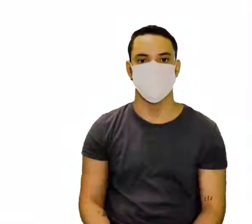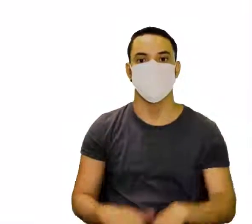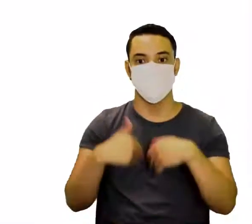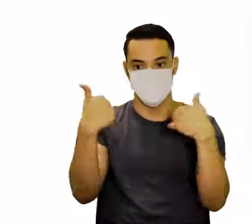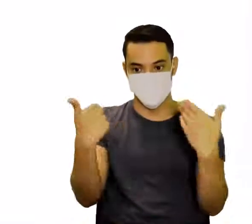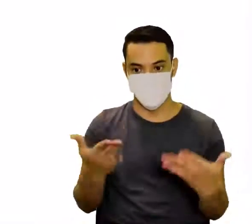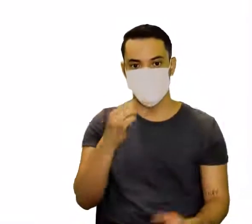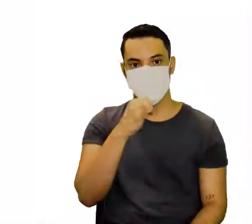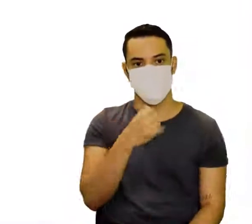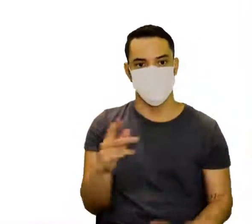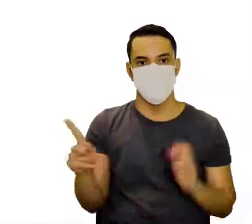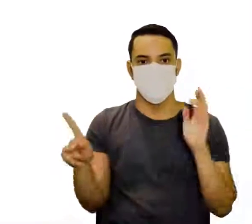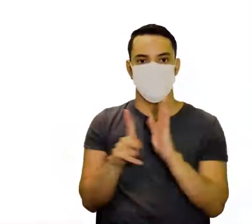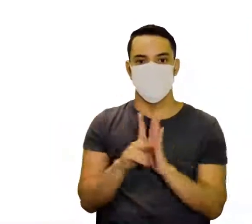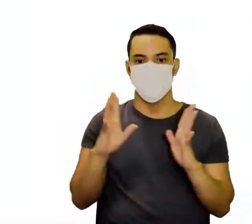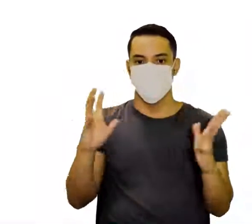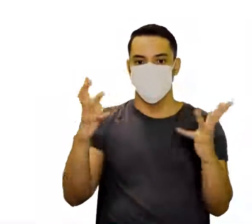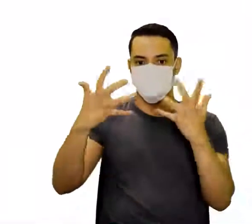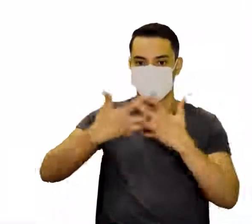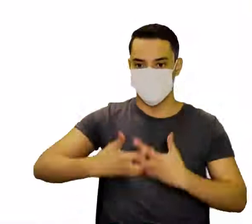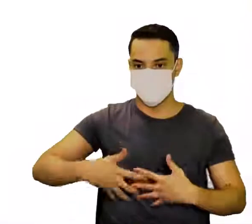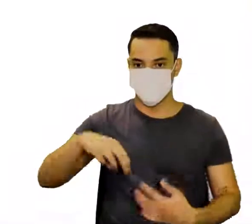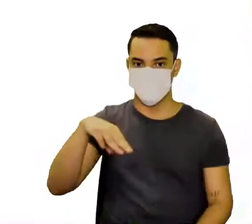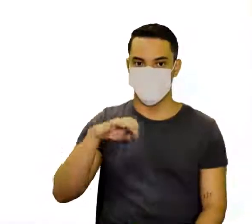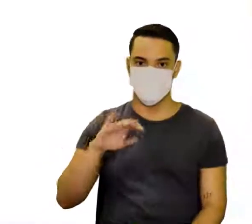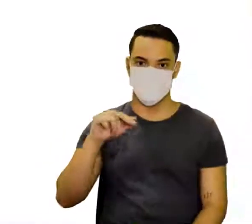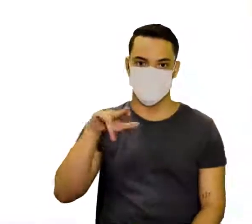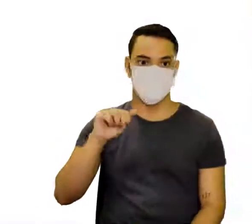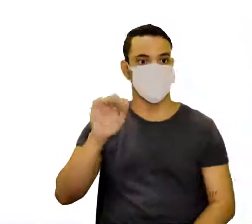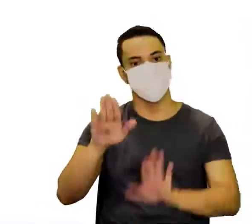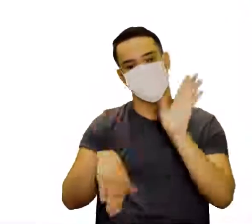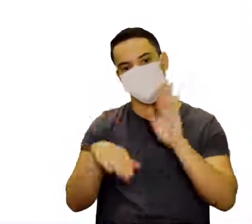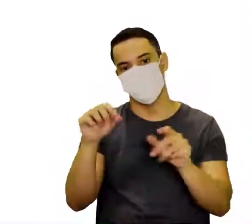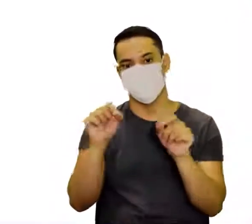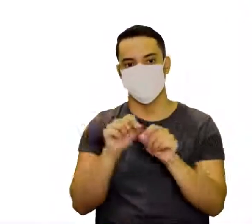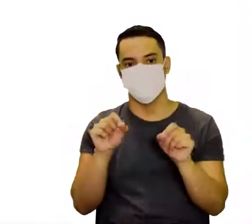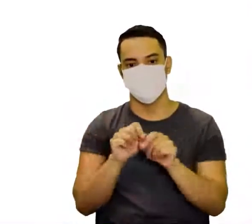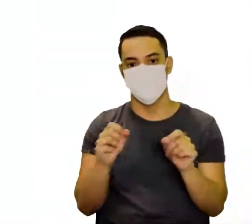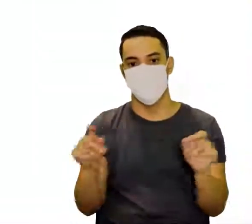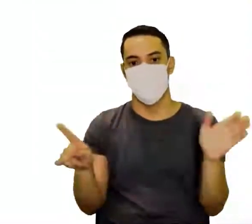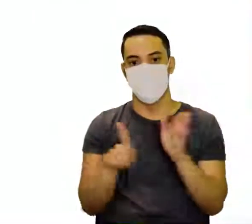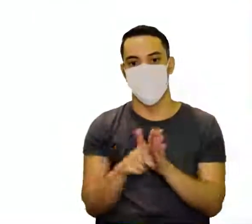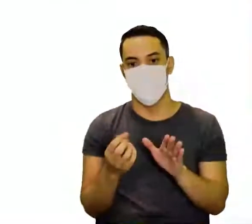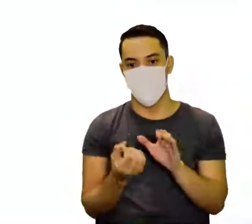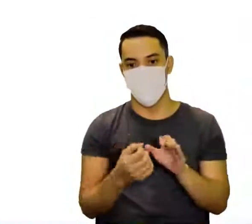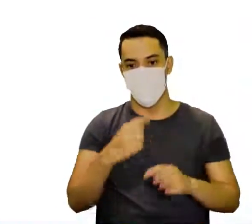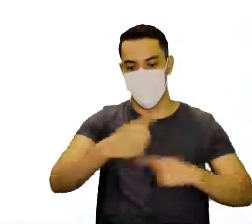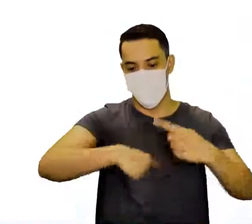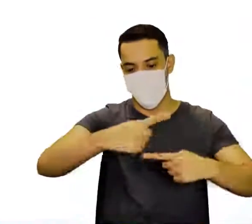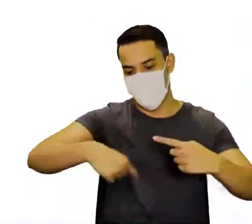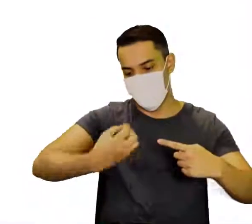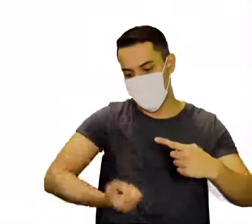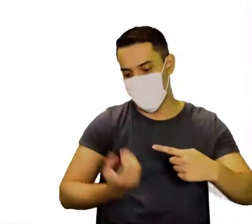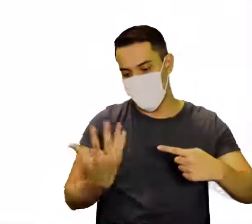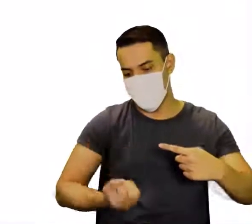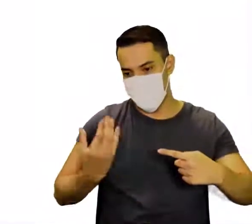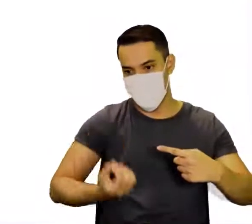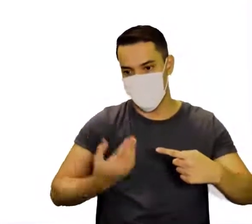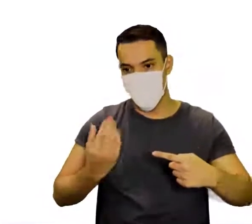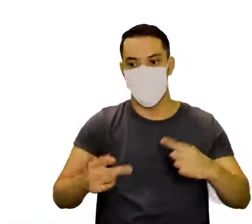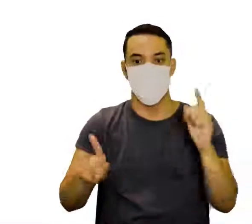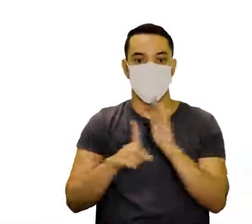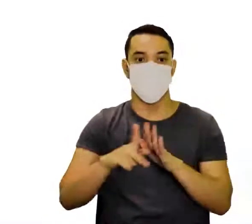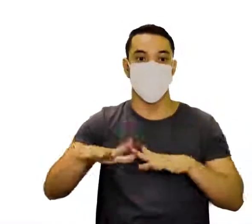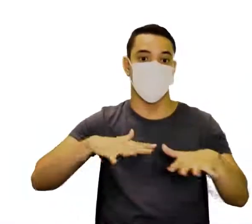Bom, a energia mecânica, muitas vezes proveniente de uma turbina hidráulica, como por exemplo aqui, ó, lá era proveniente